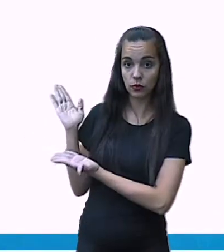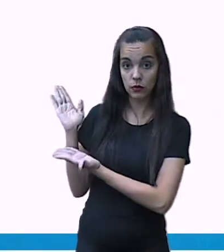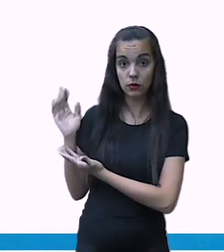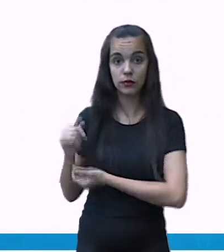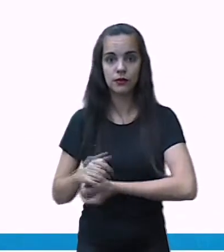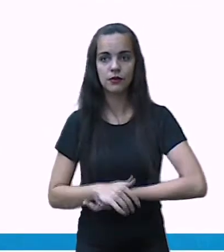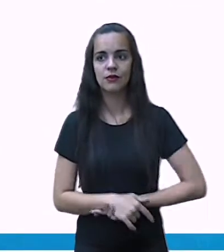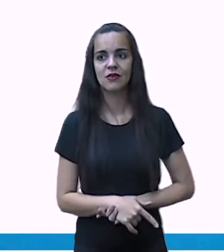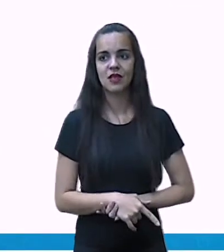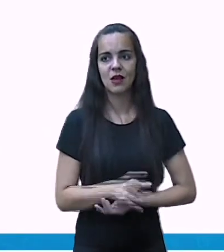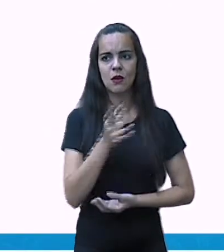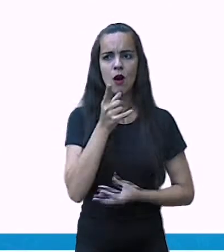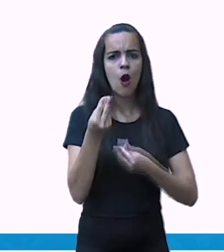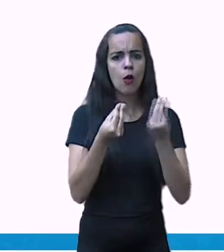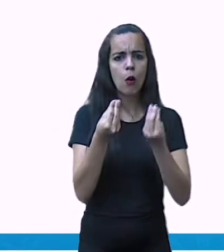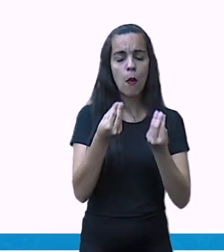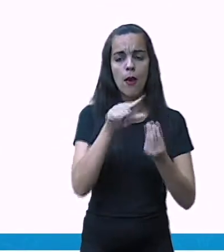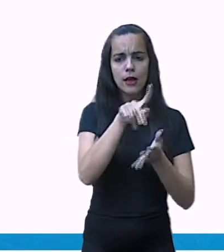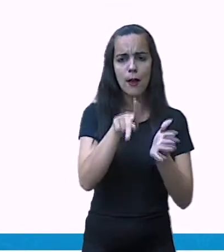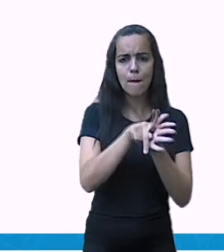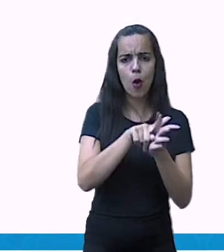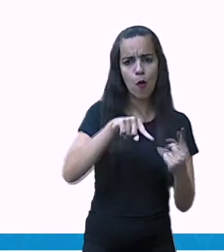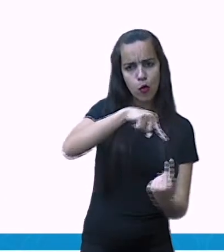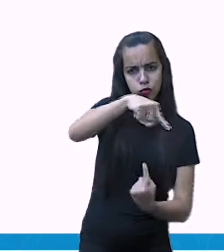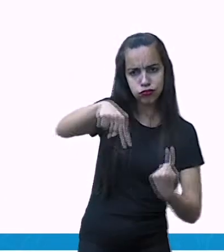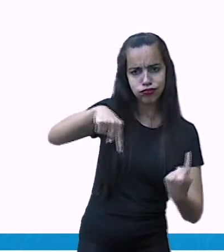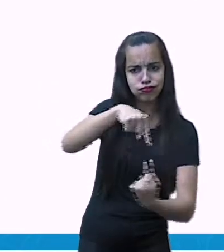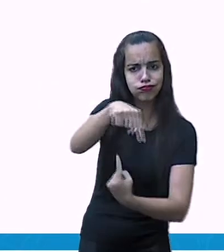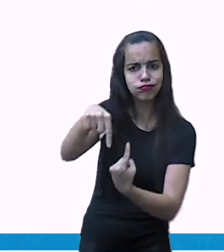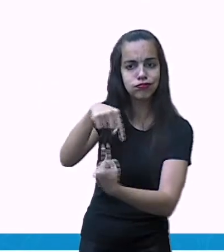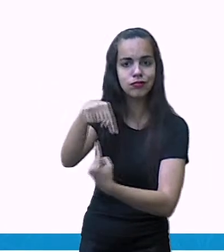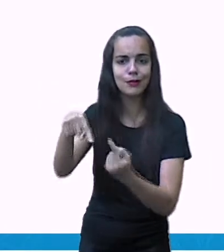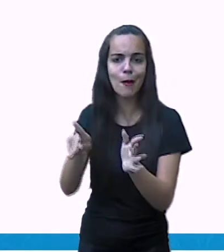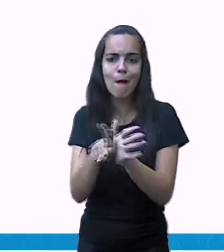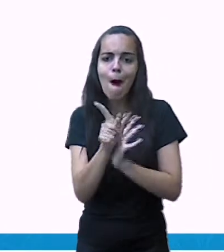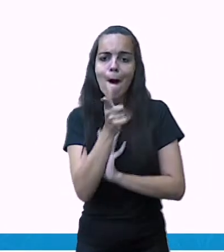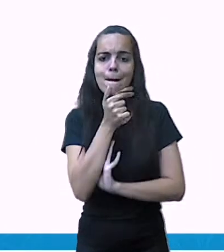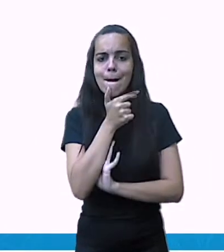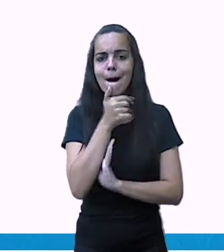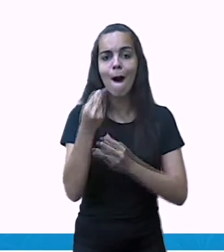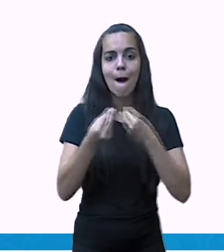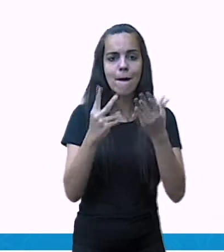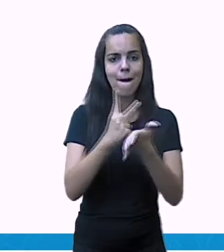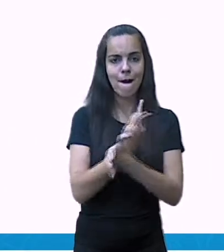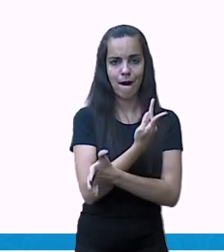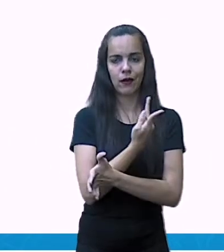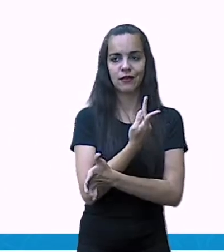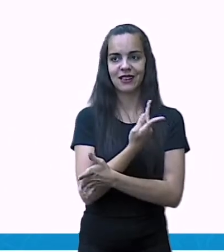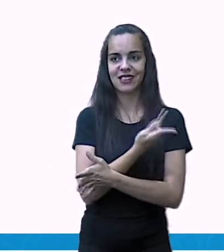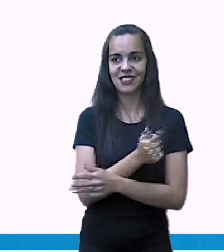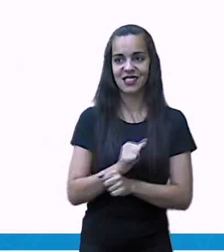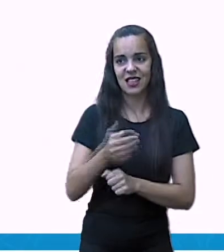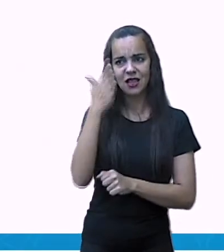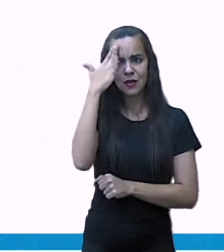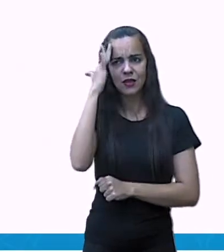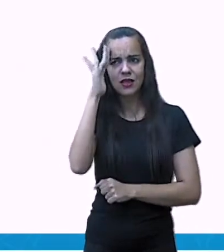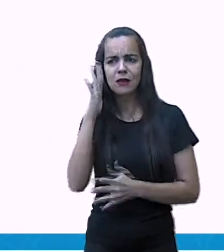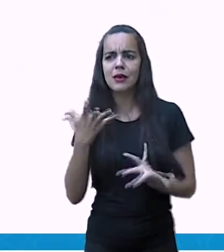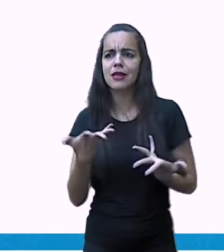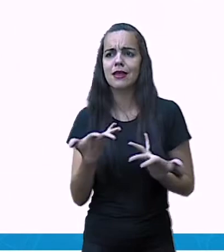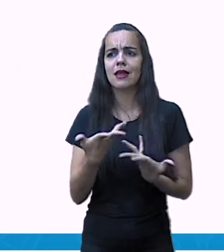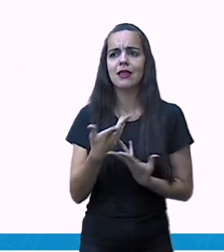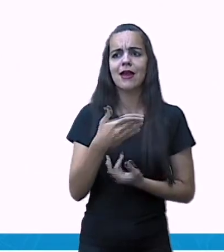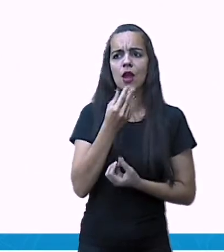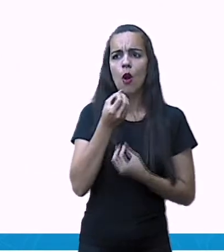o ciclo da água. Mas tem uma novidade para você. Você vai ver isso aqui agora em